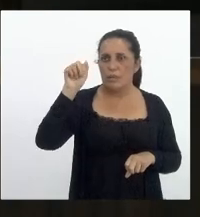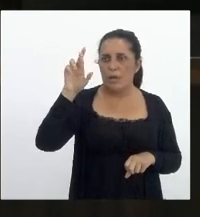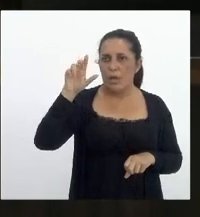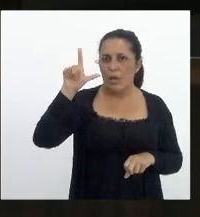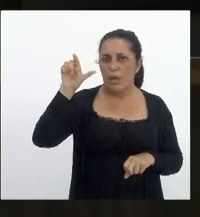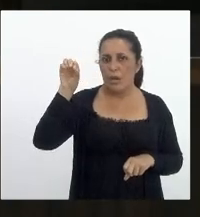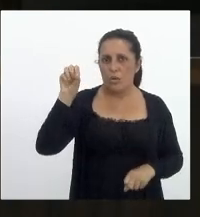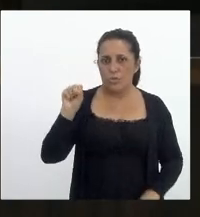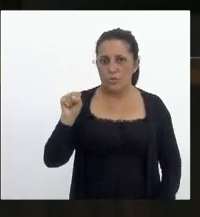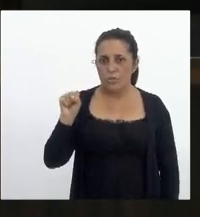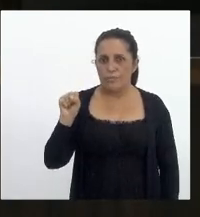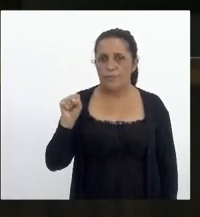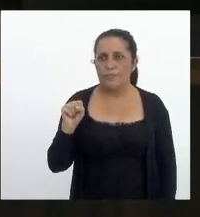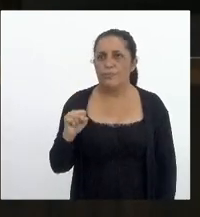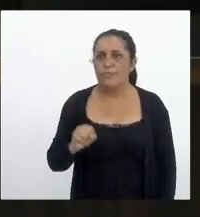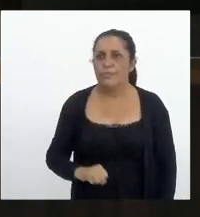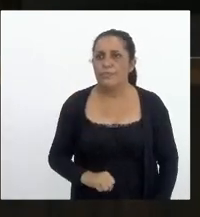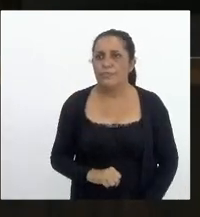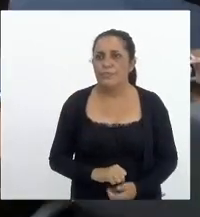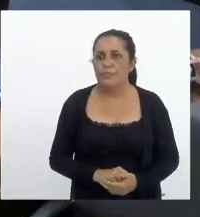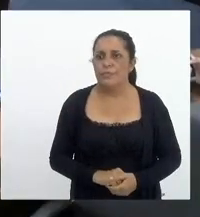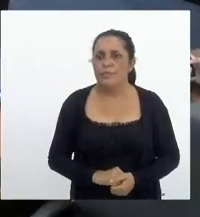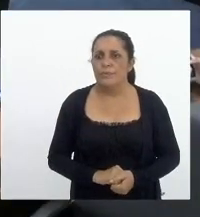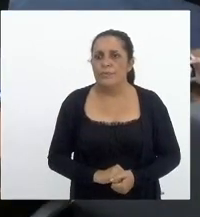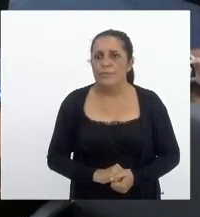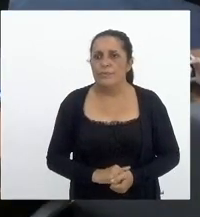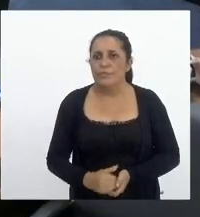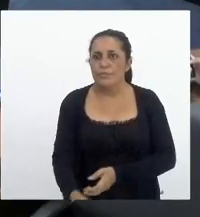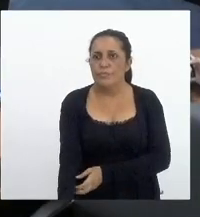delegado Carlos Augusto